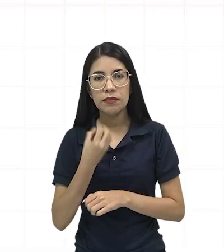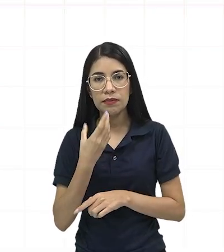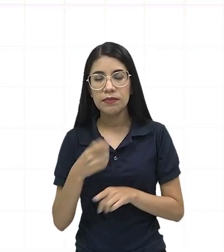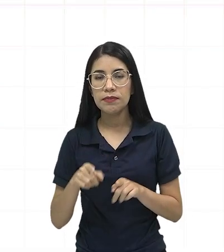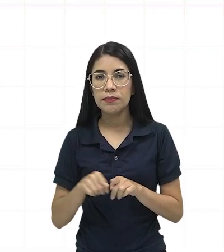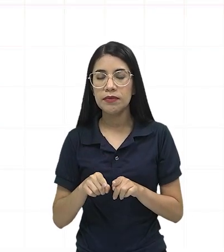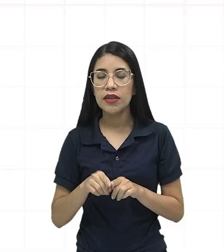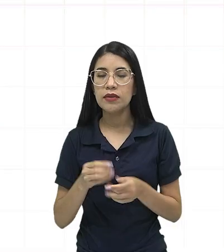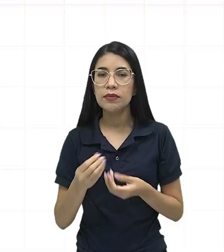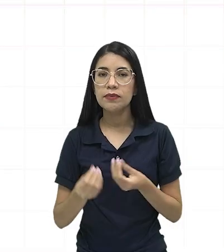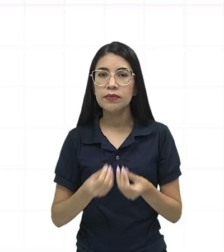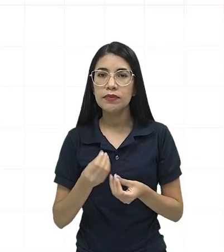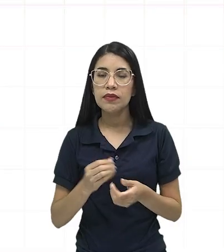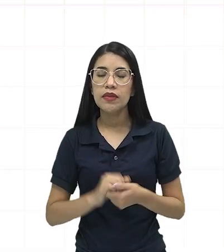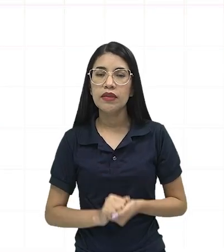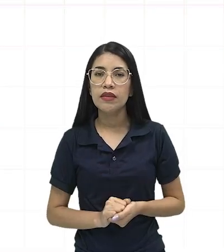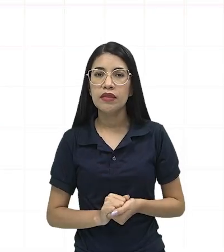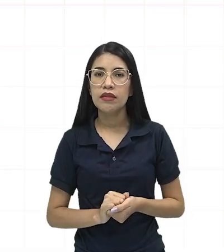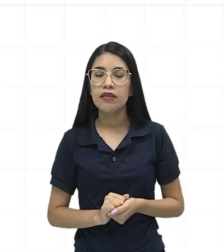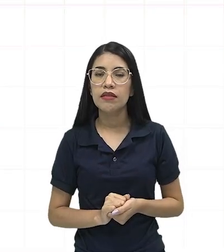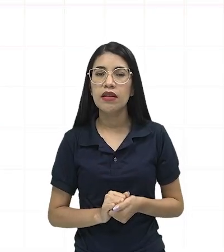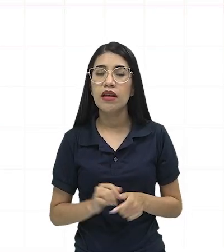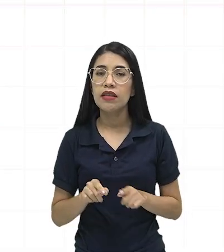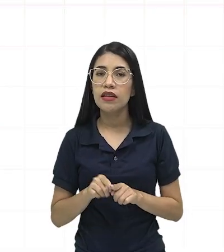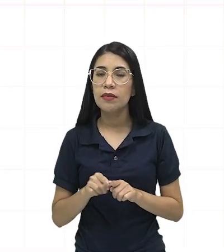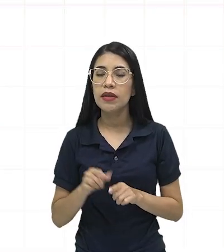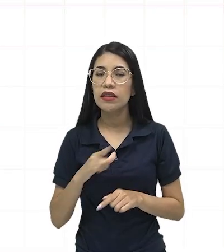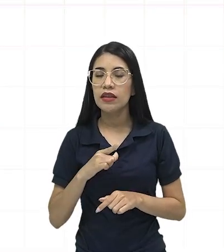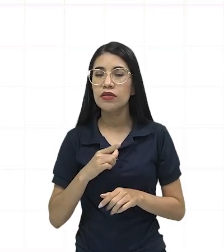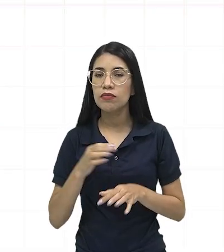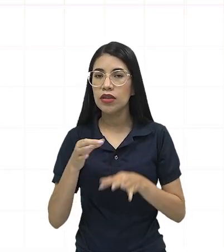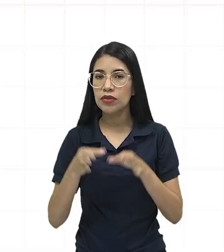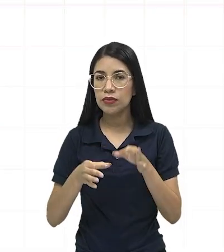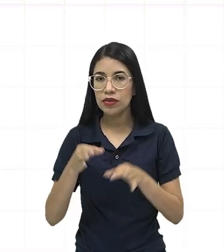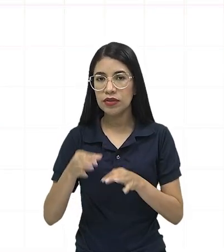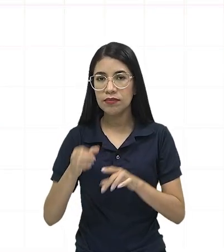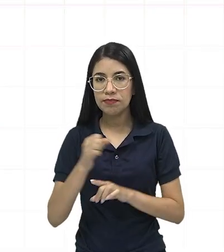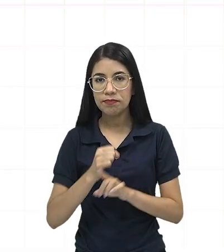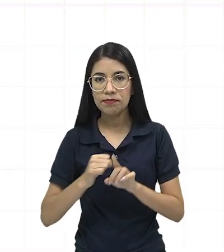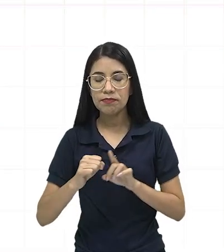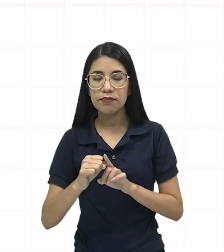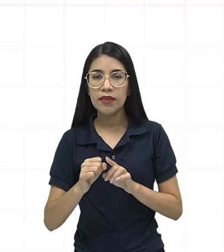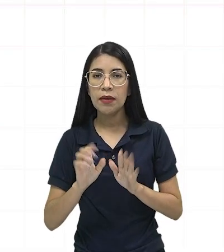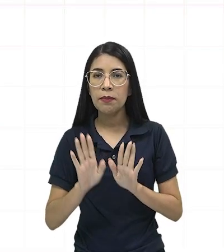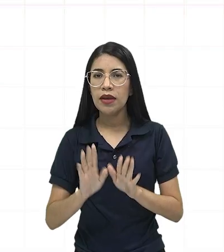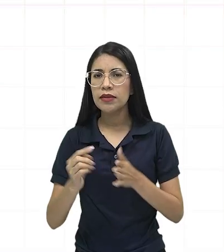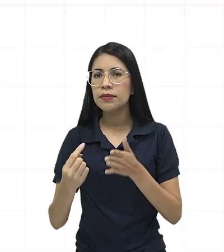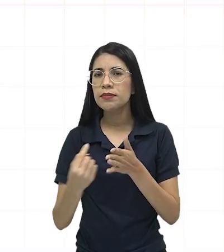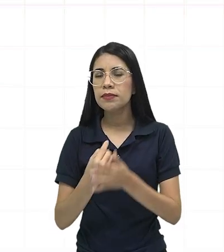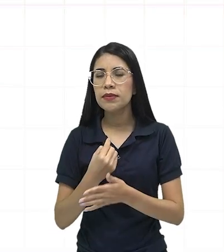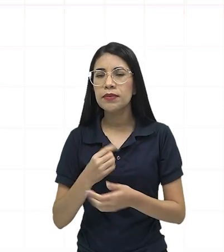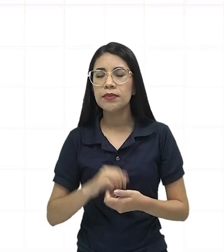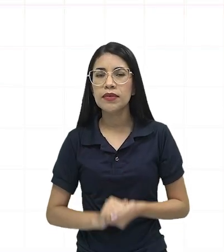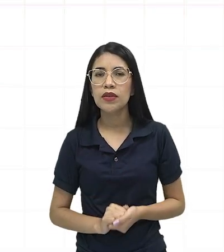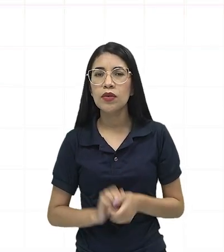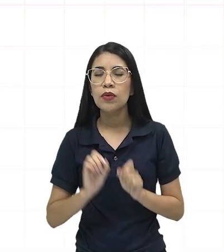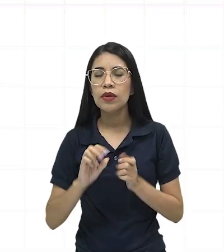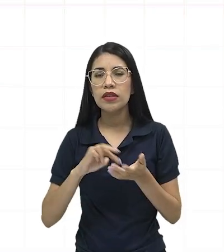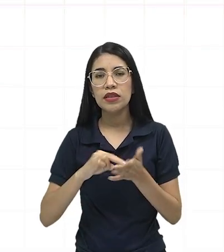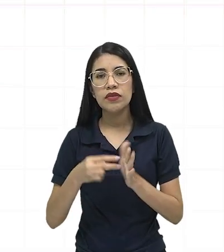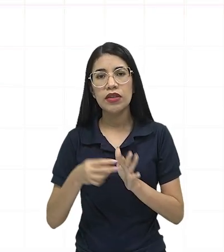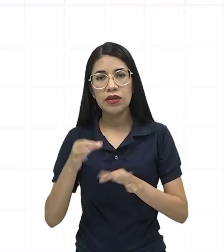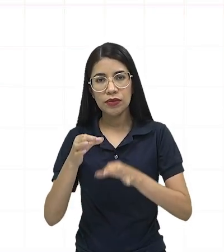satisfatória, de modo a proporcionar essa justiça social. E você pode me perguntar, professor, o que é